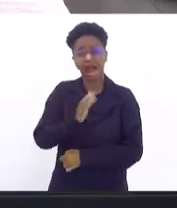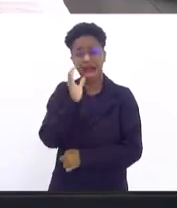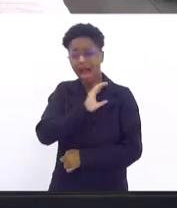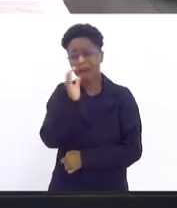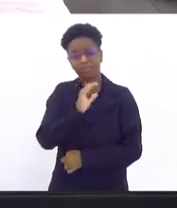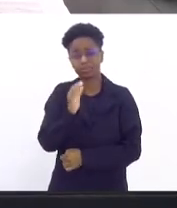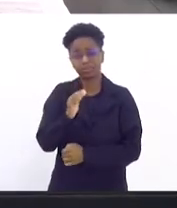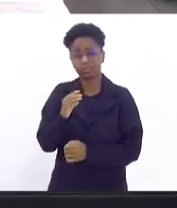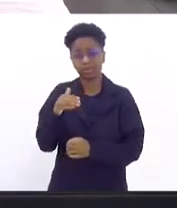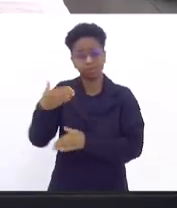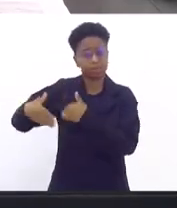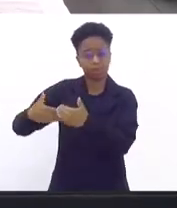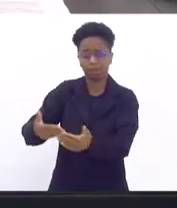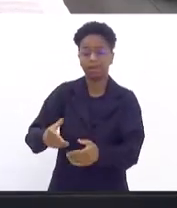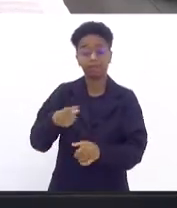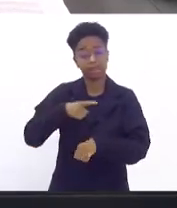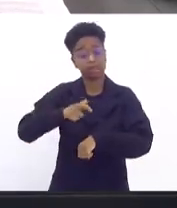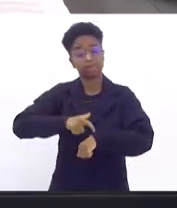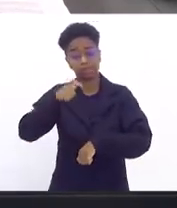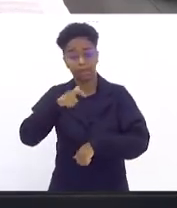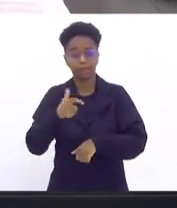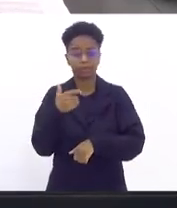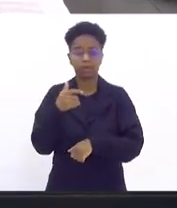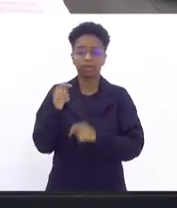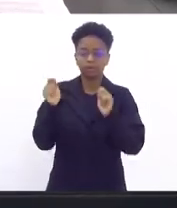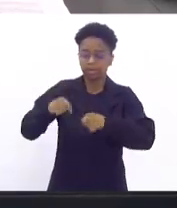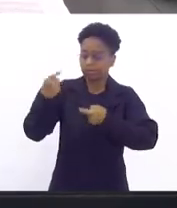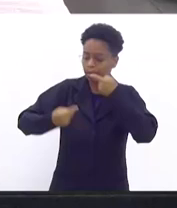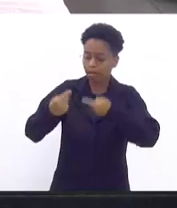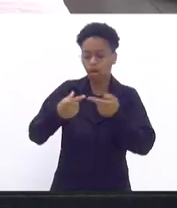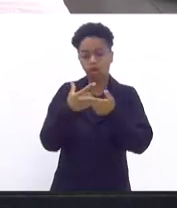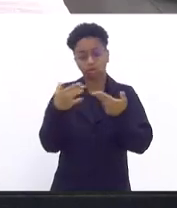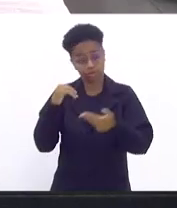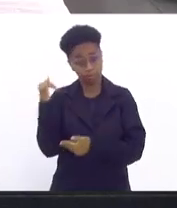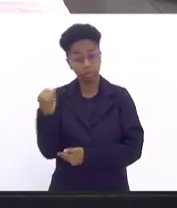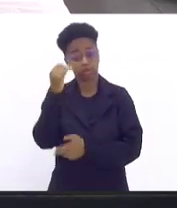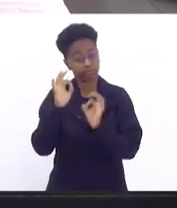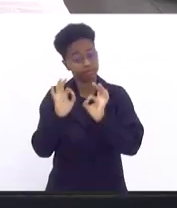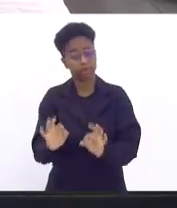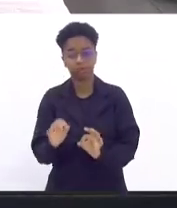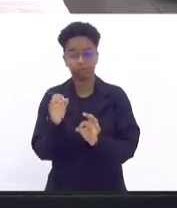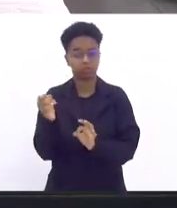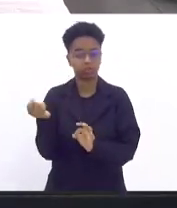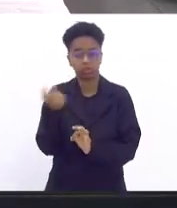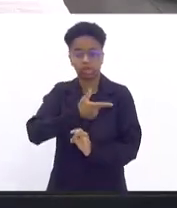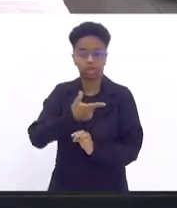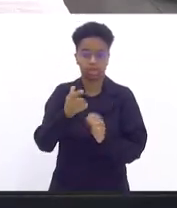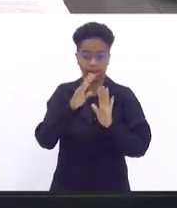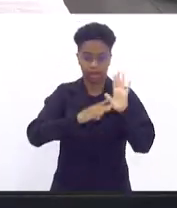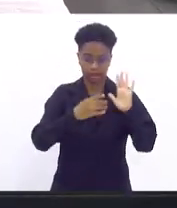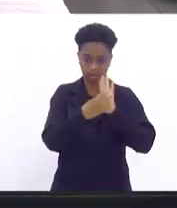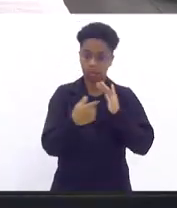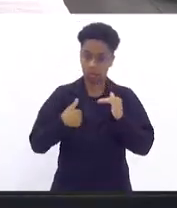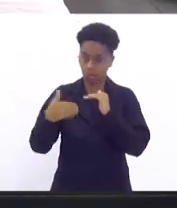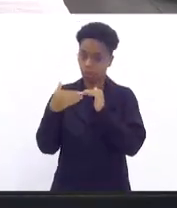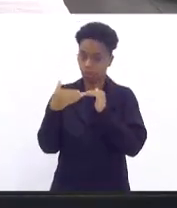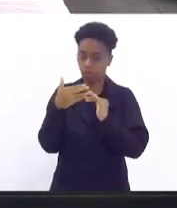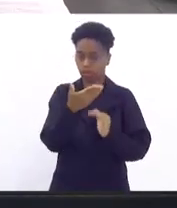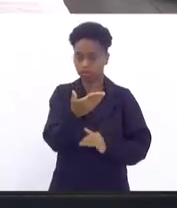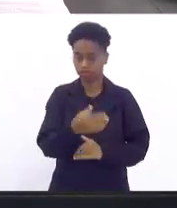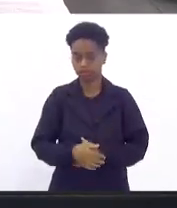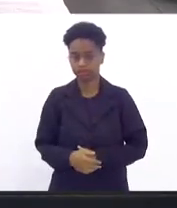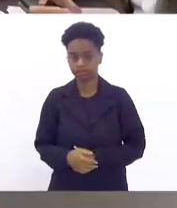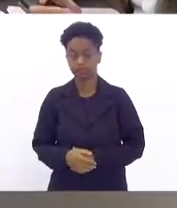sobra mais tempo para debater questões mais relevantes que não são calendário então concordo vossa excelência aproveitar a presença do